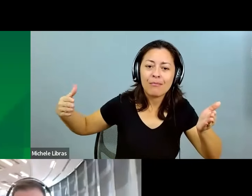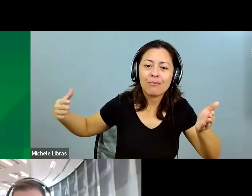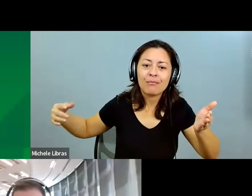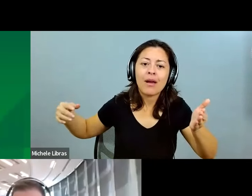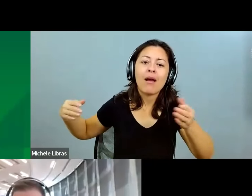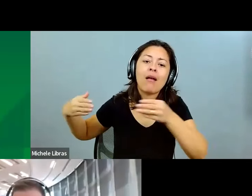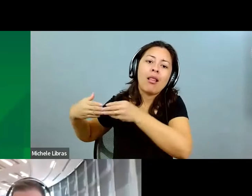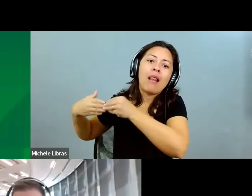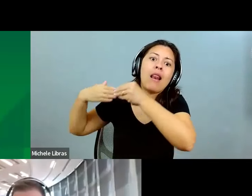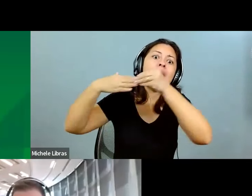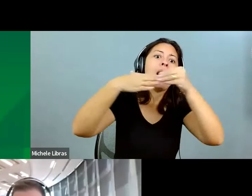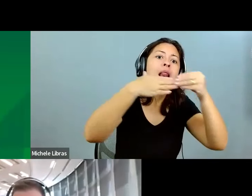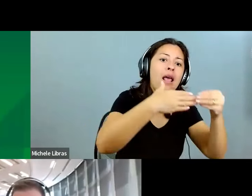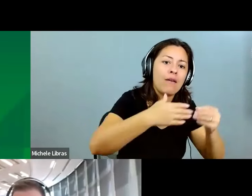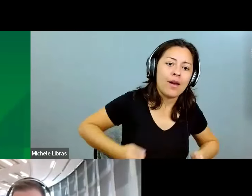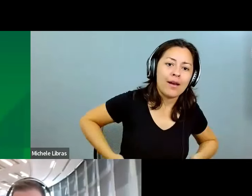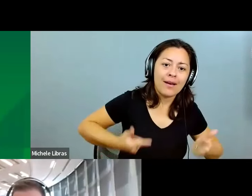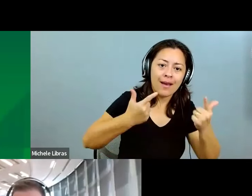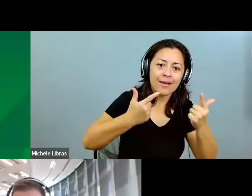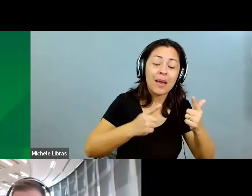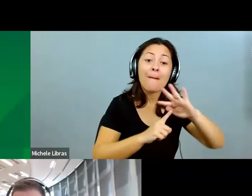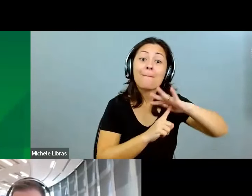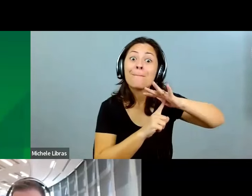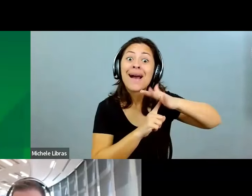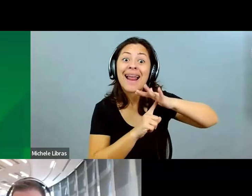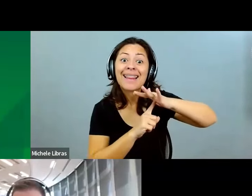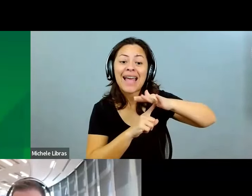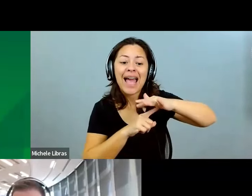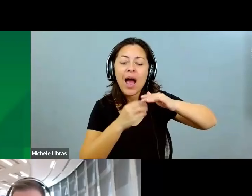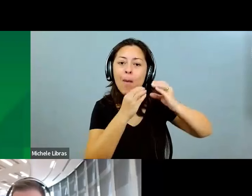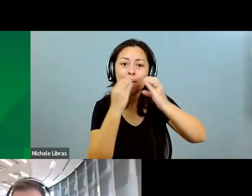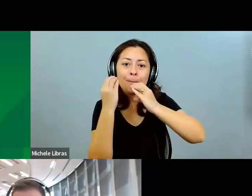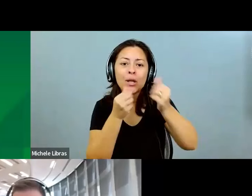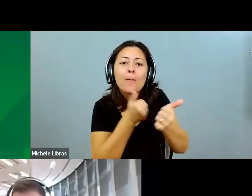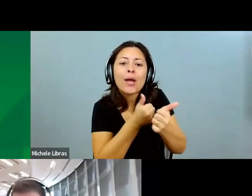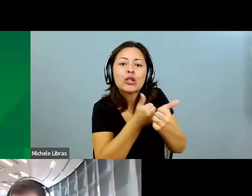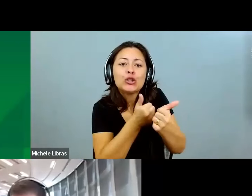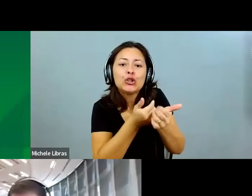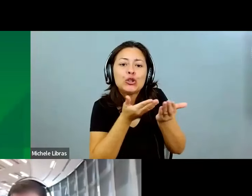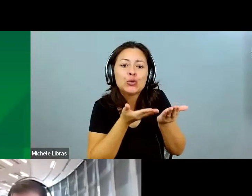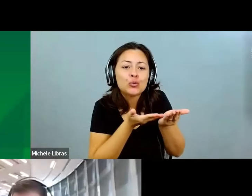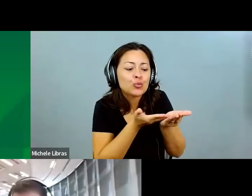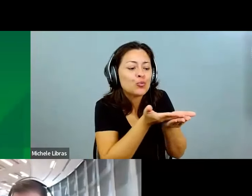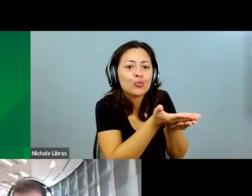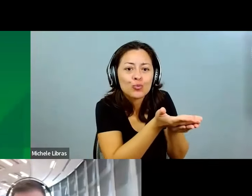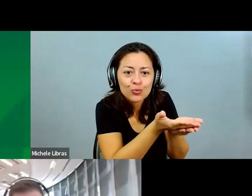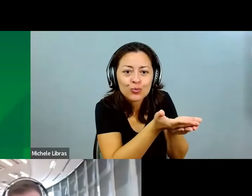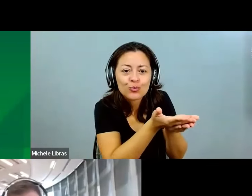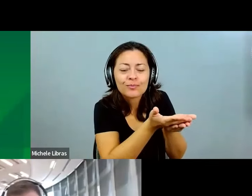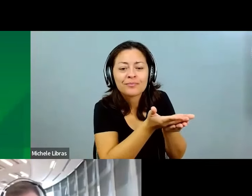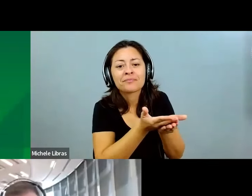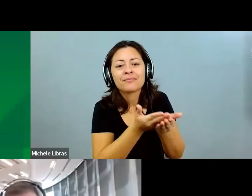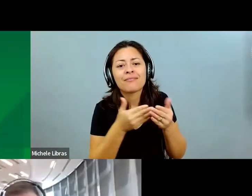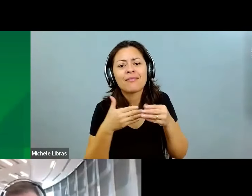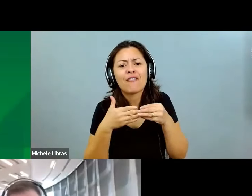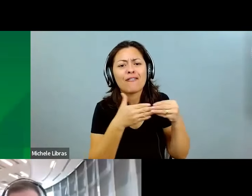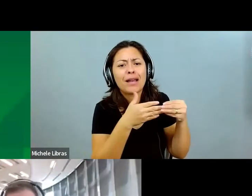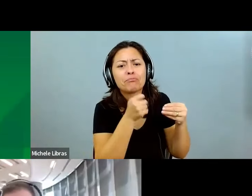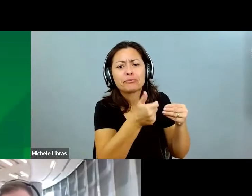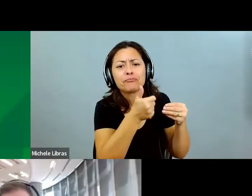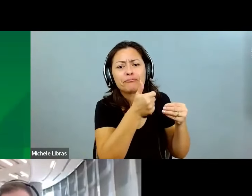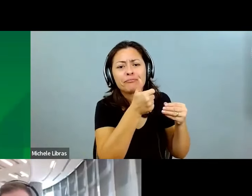rentabilidade melhor né as vendas versus estoques este ano a gente a gente o Brasil